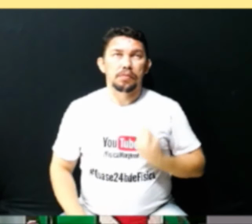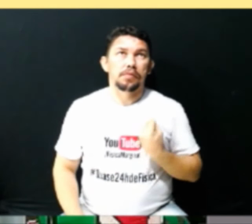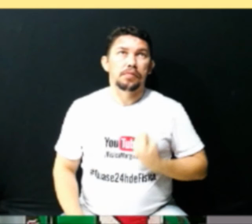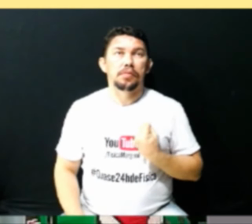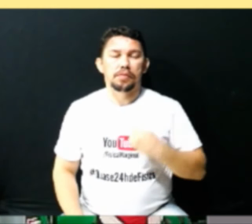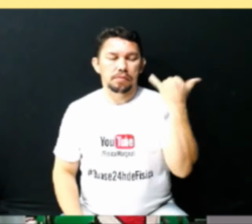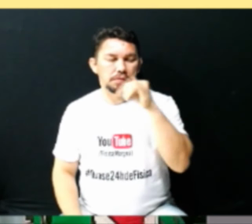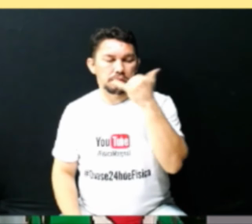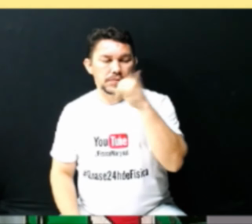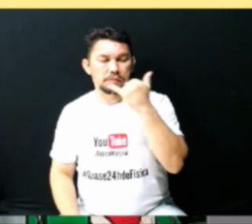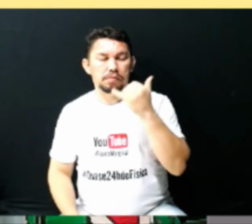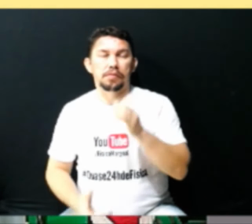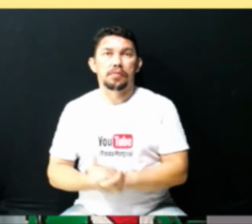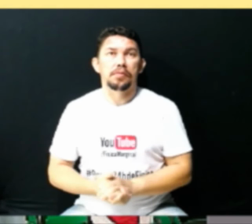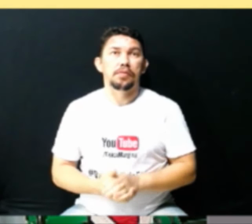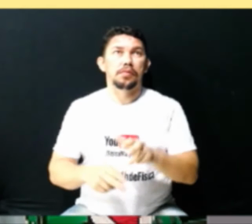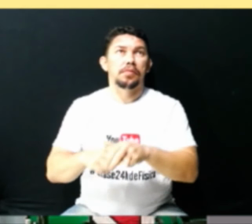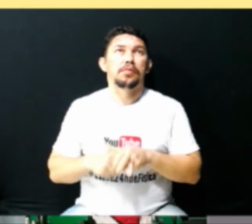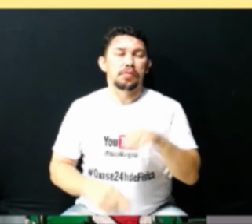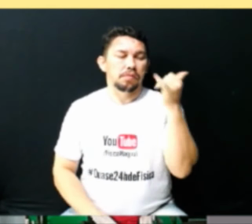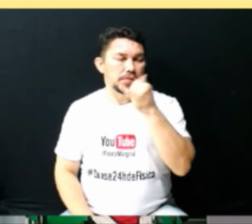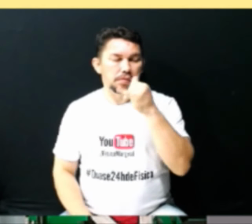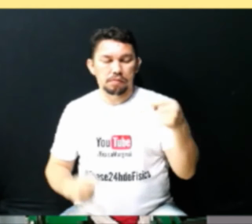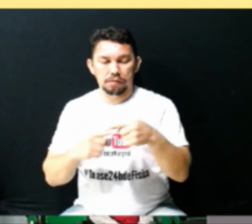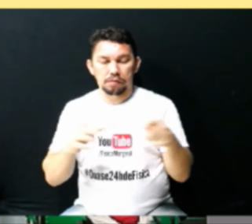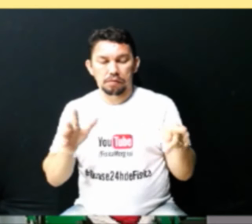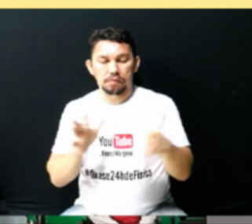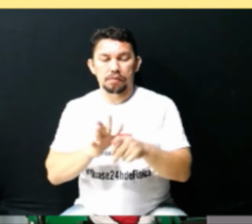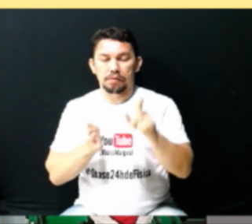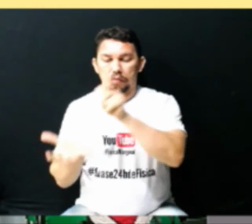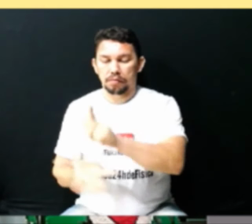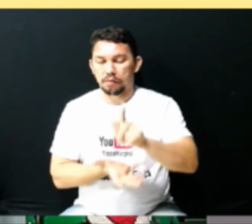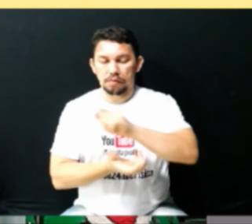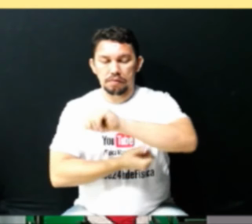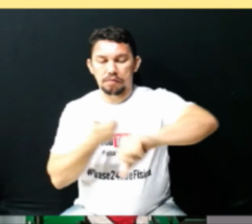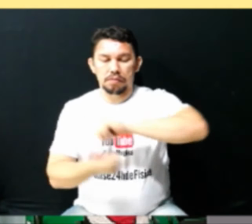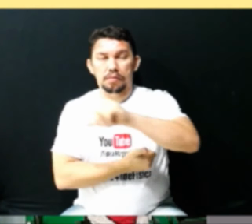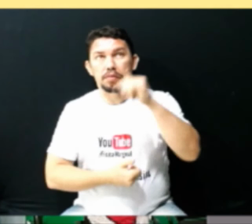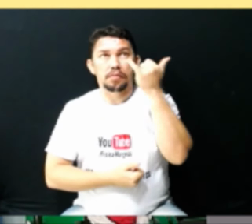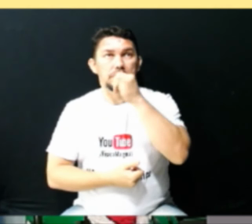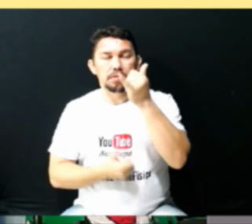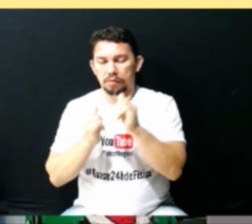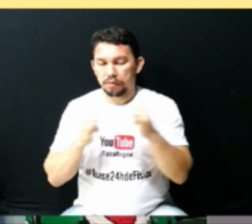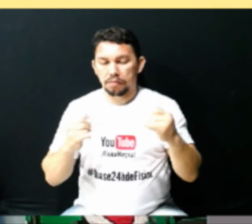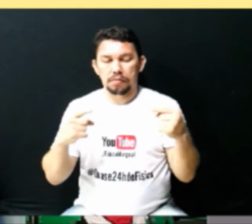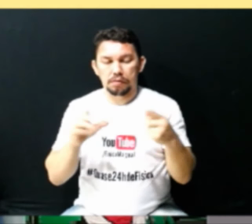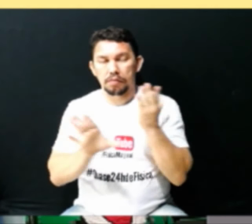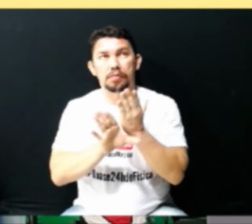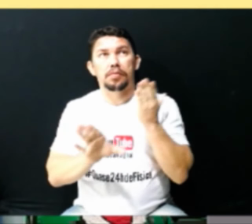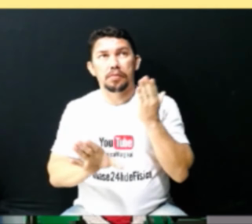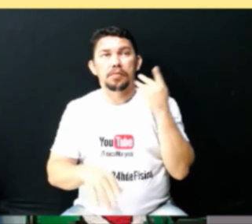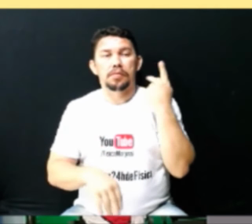aqui. Então, essa energia potencial gravitacional é transformada em energia cinética. Através do gerador, essa energia